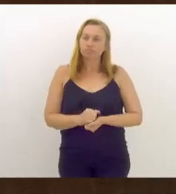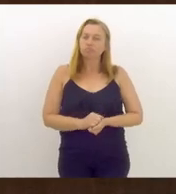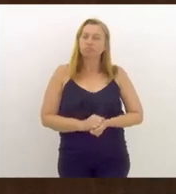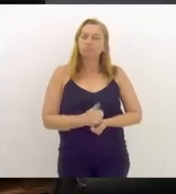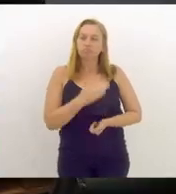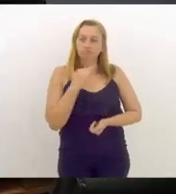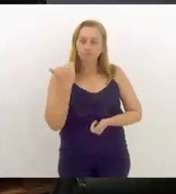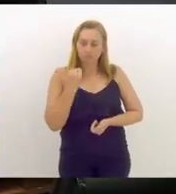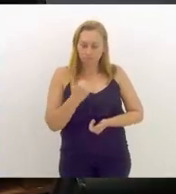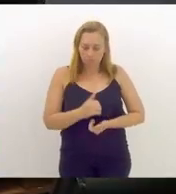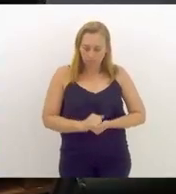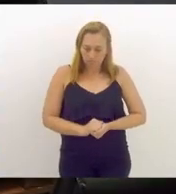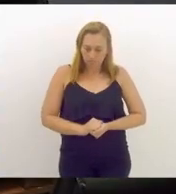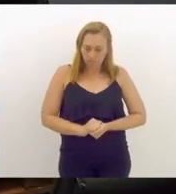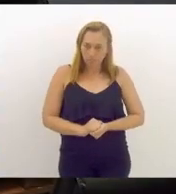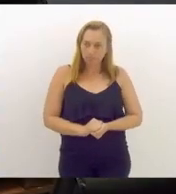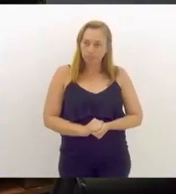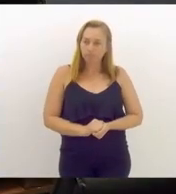gentileza